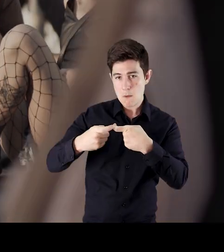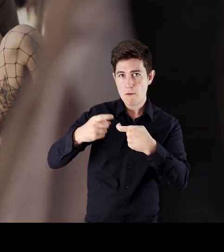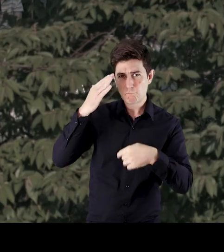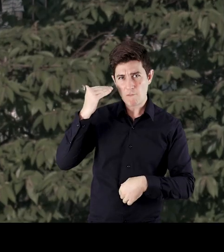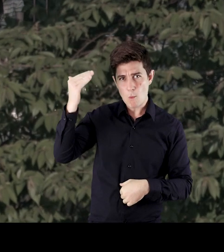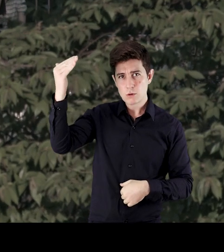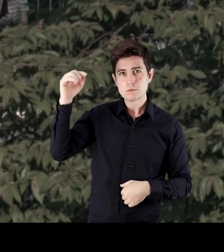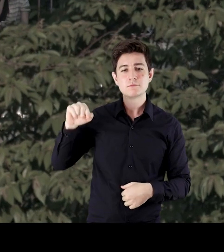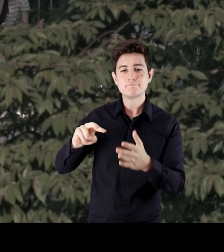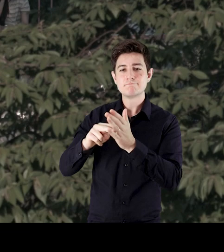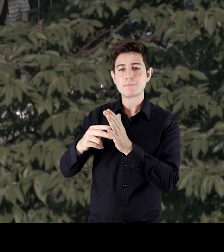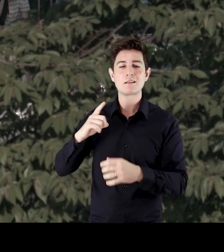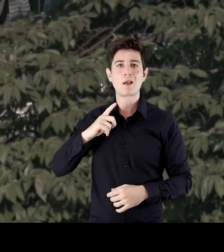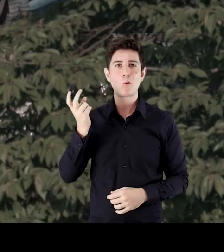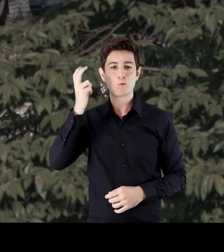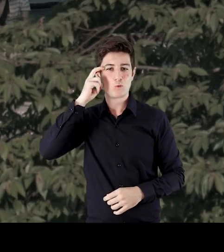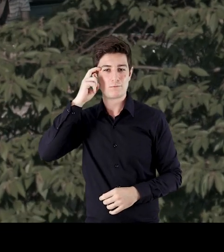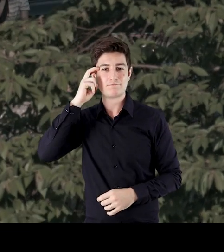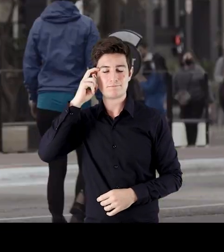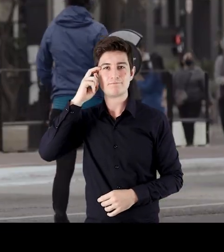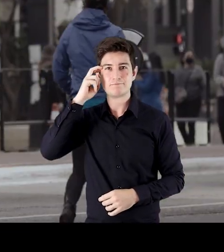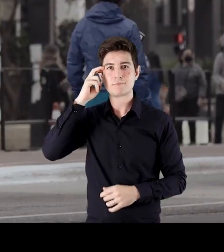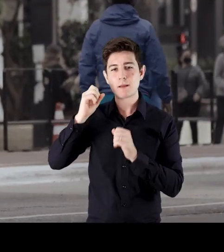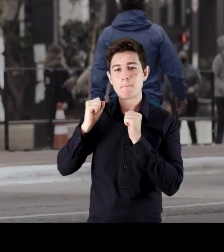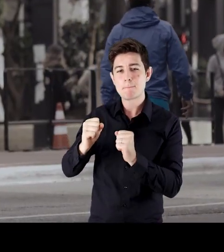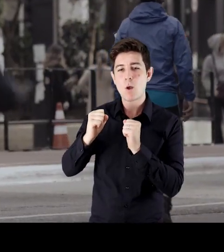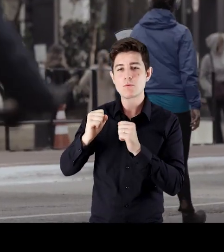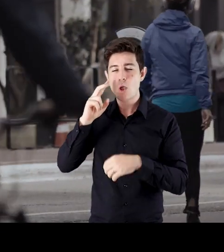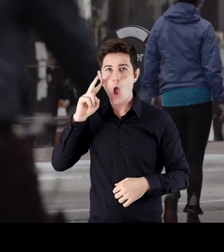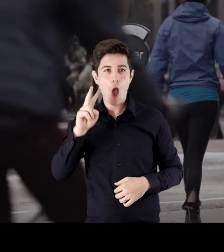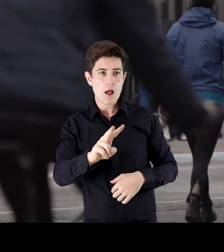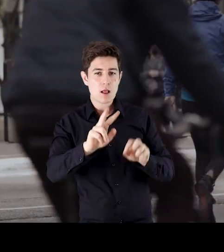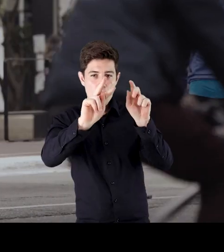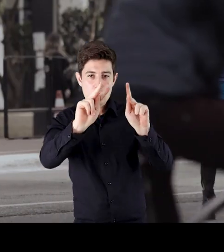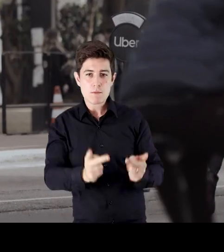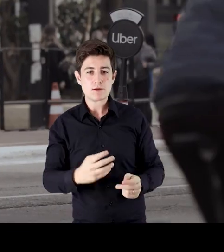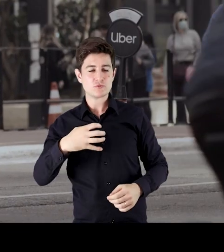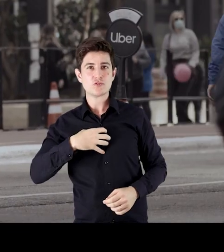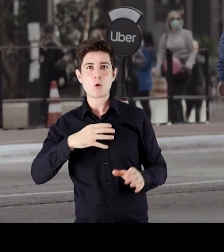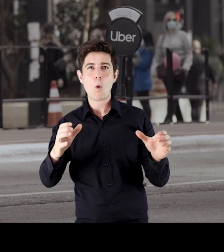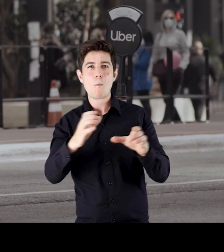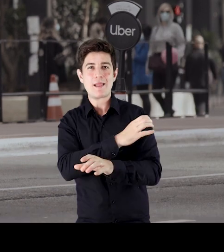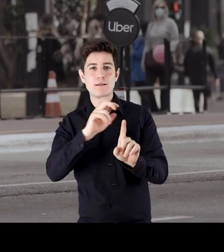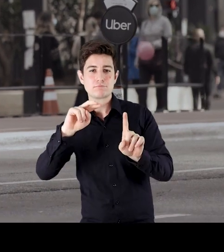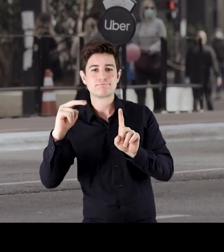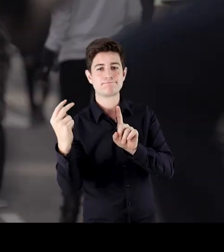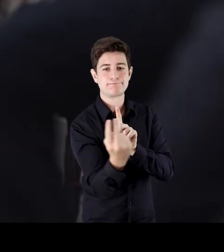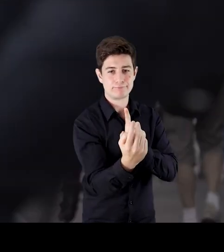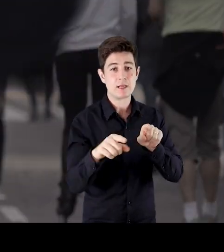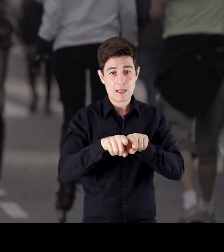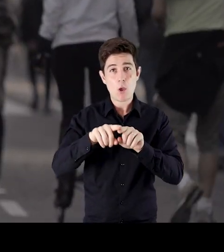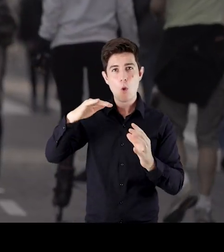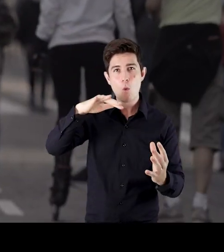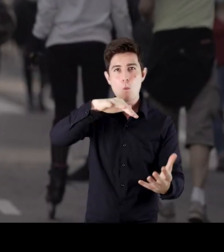os grandes médicos são aqueles que têm uma cultura geral, que podem realmente olhar para o ser humano de uma forma holística